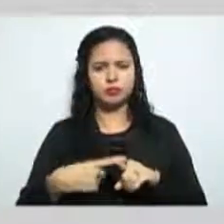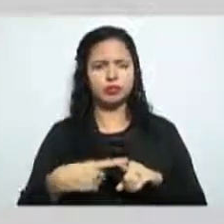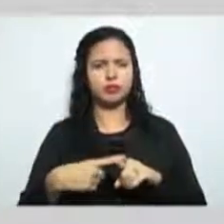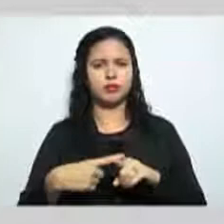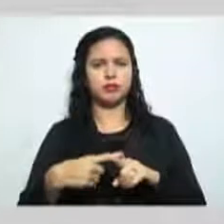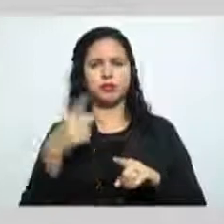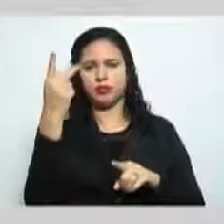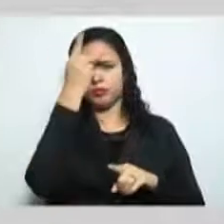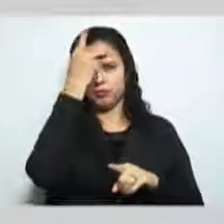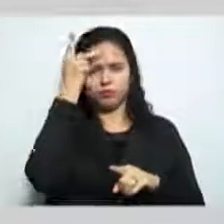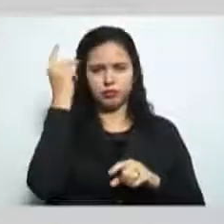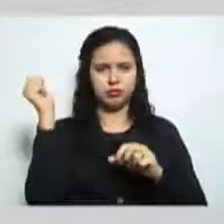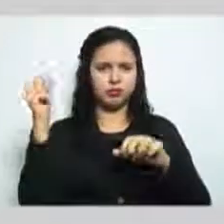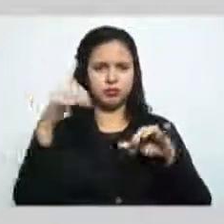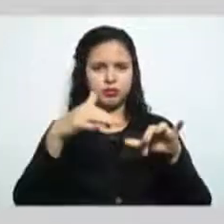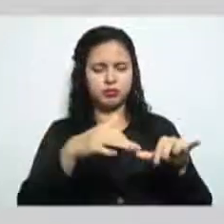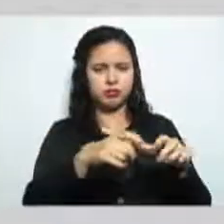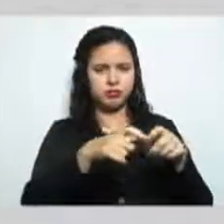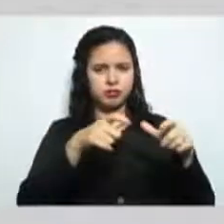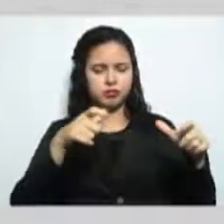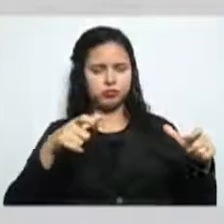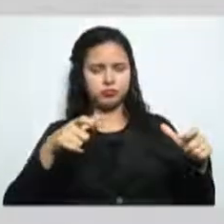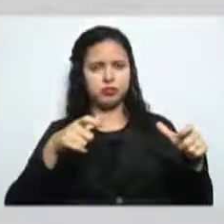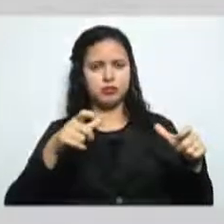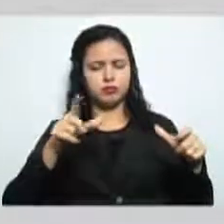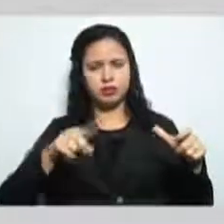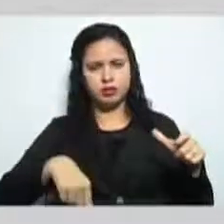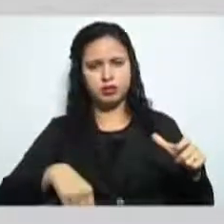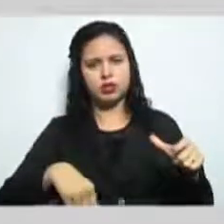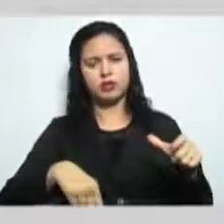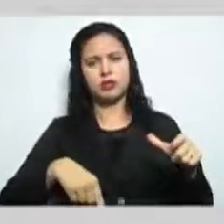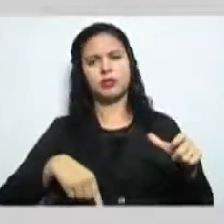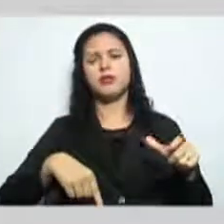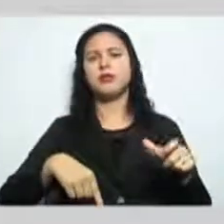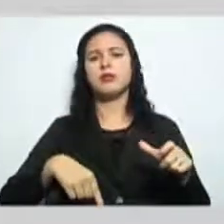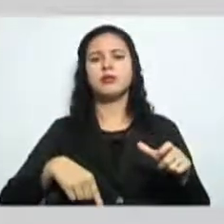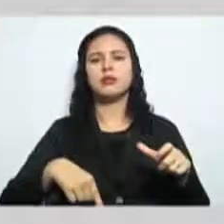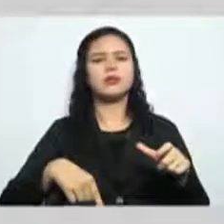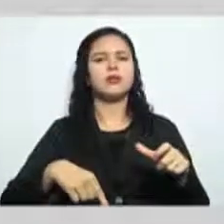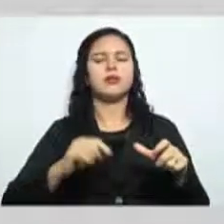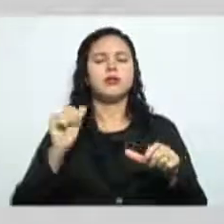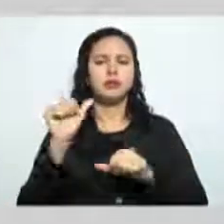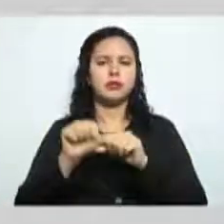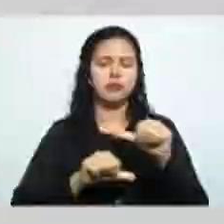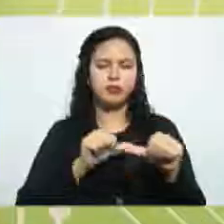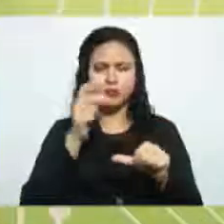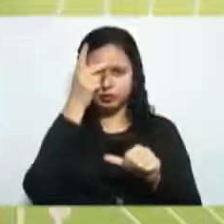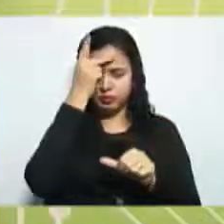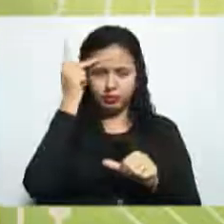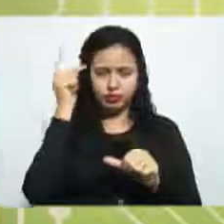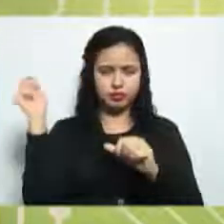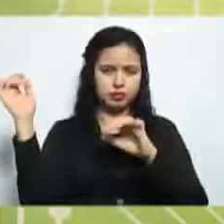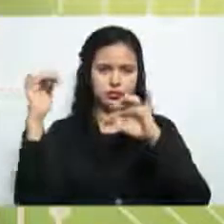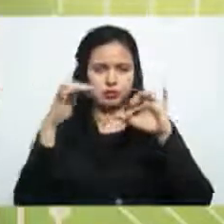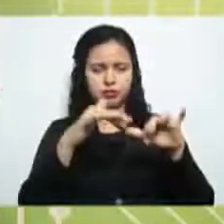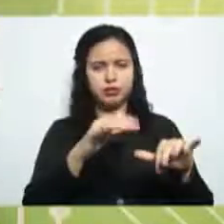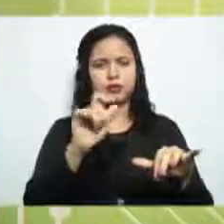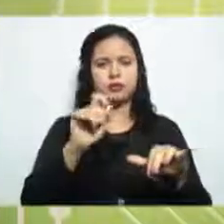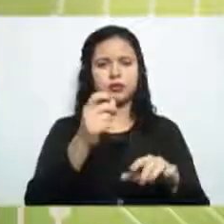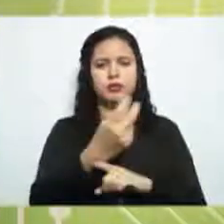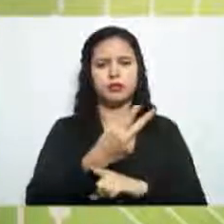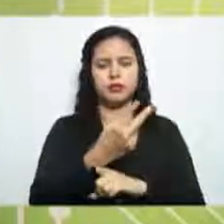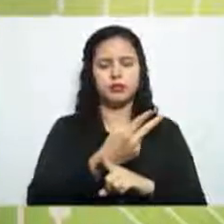migra, mas o crescimento econômico é a maior justificativa, o maior motivo para a migração. As pessoas migram atrás de uma